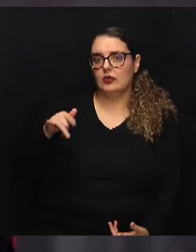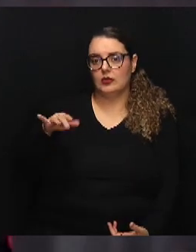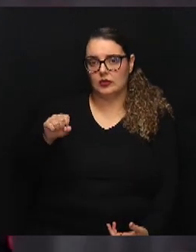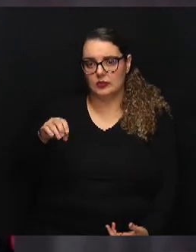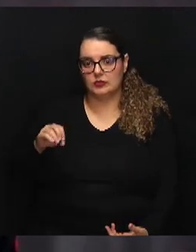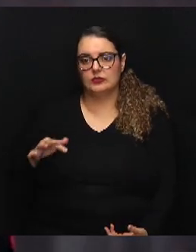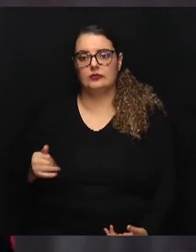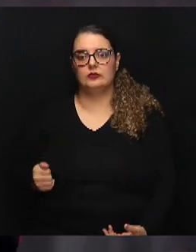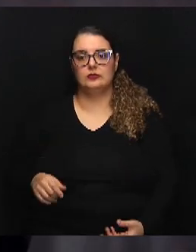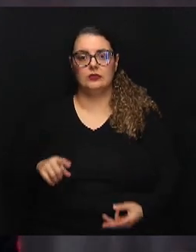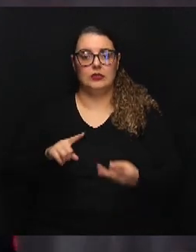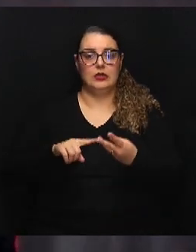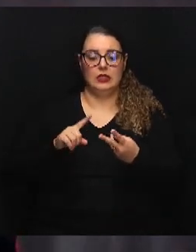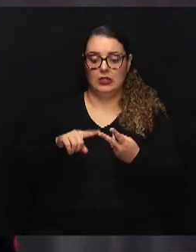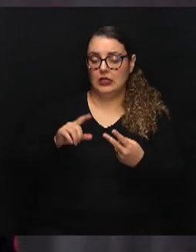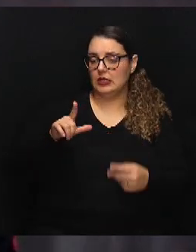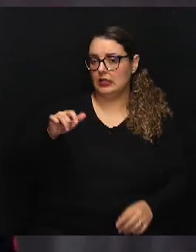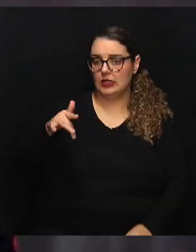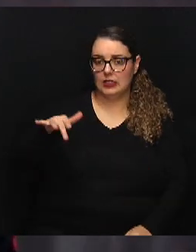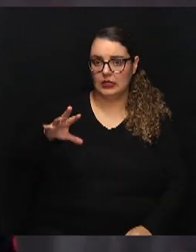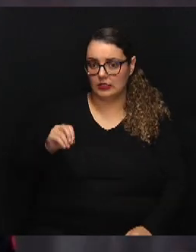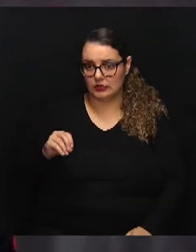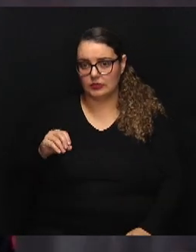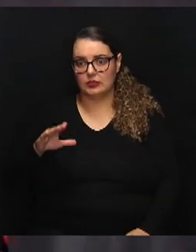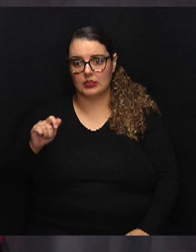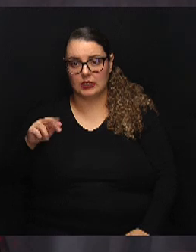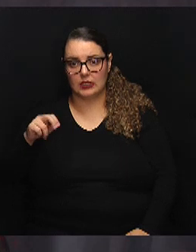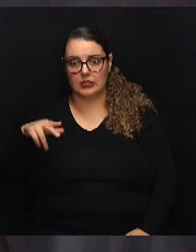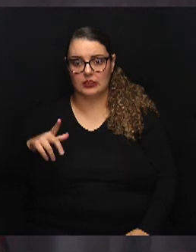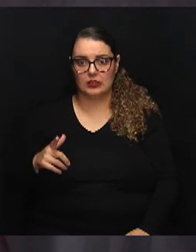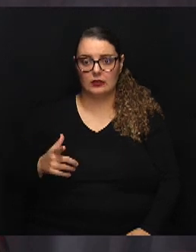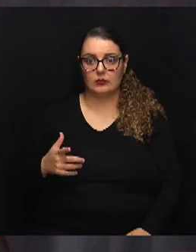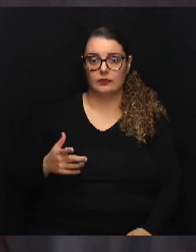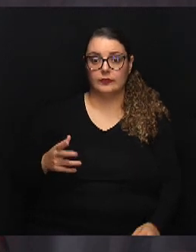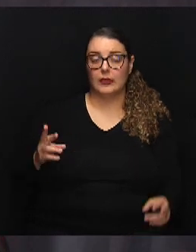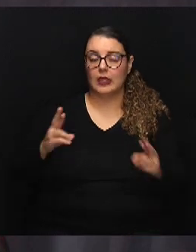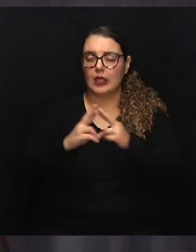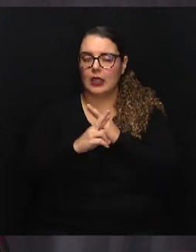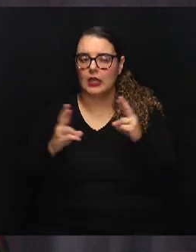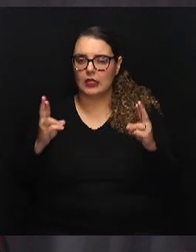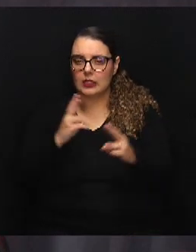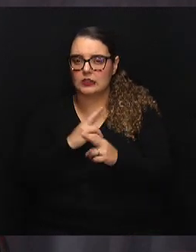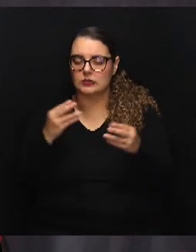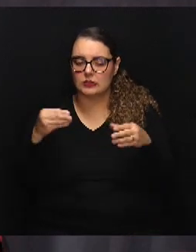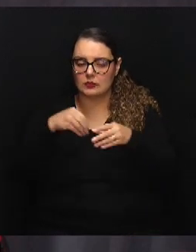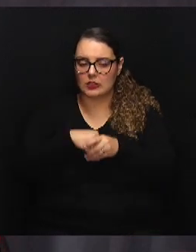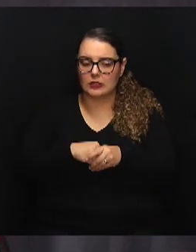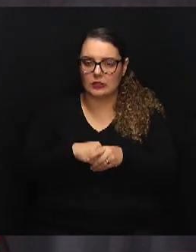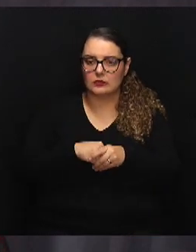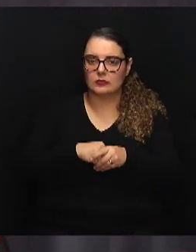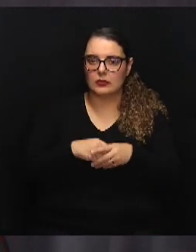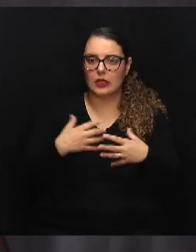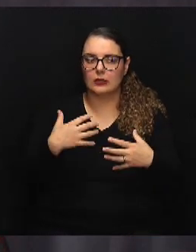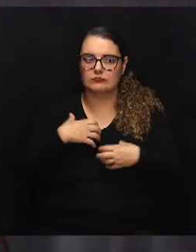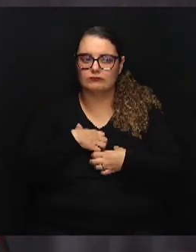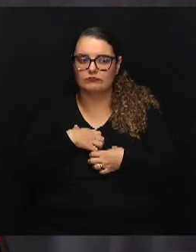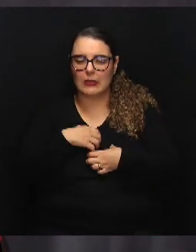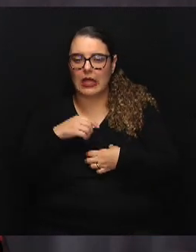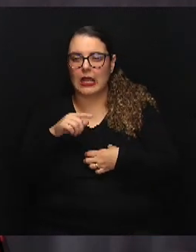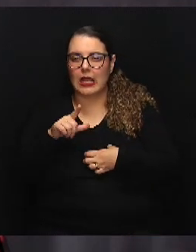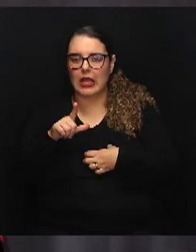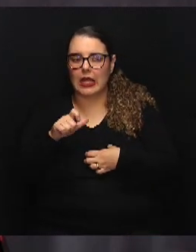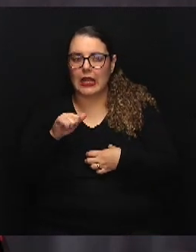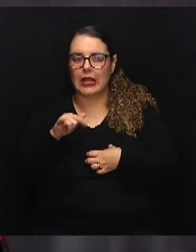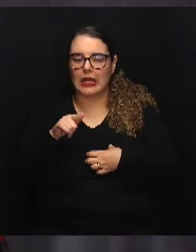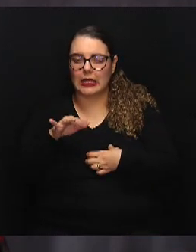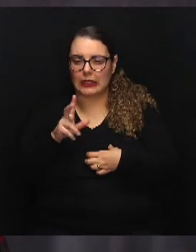e trazendo essa questão da relação da modernidade líquida nos relacionamentos. Eu acho que assim, o fator emocional,